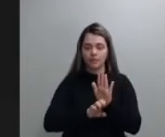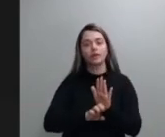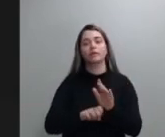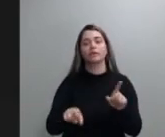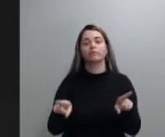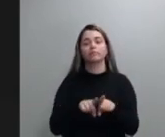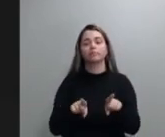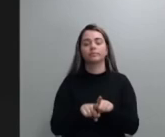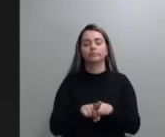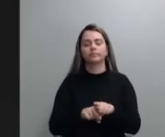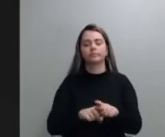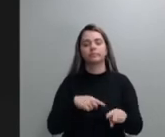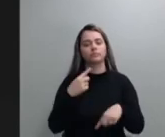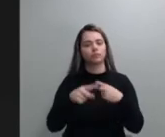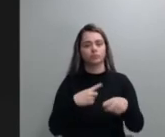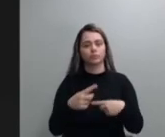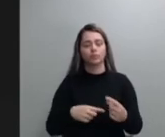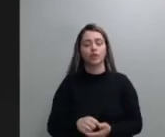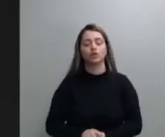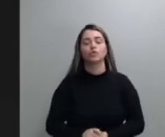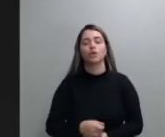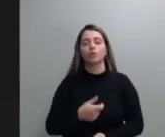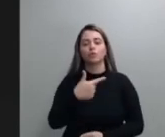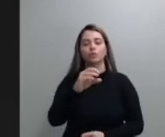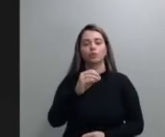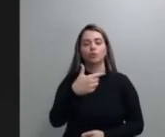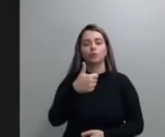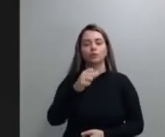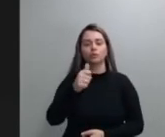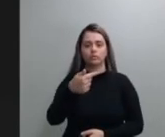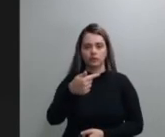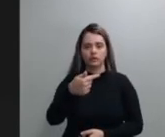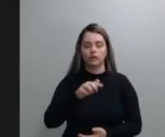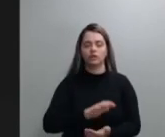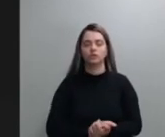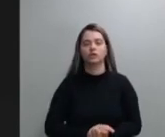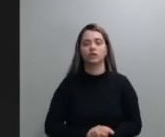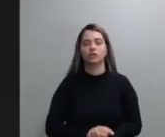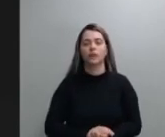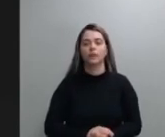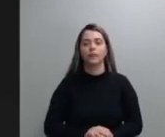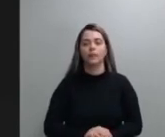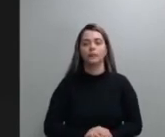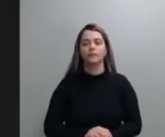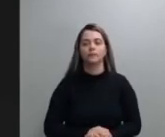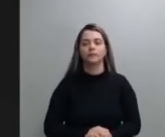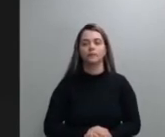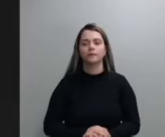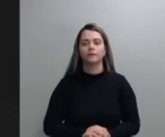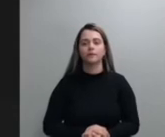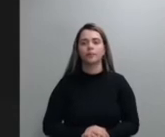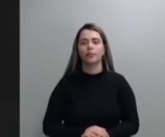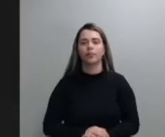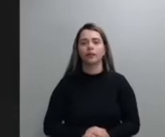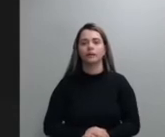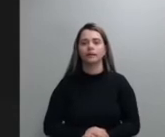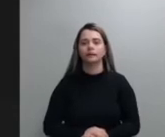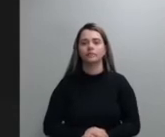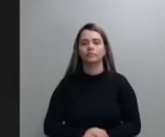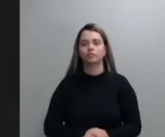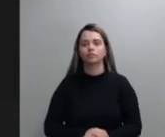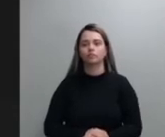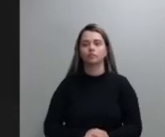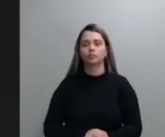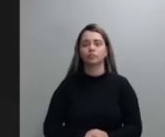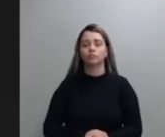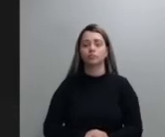que nós realizamos em 2017 a grava interna nos declaratórios do Resp. 1616.584 do DF em